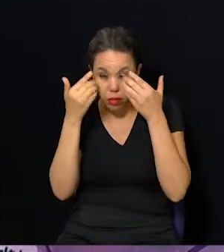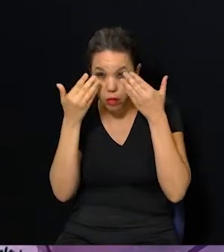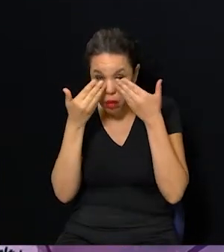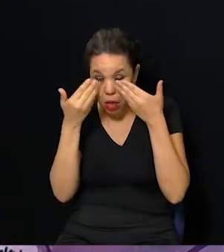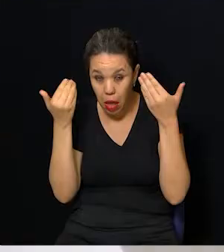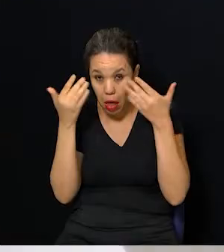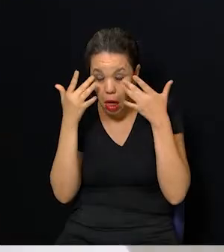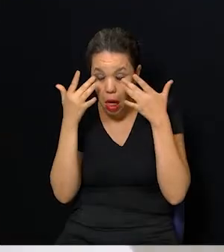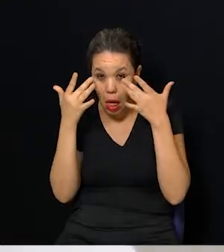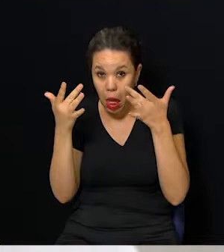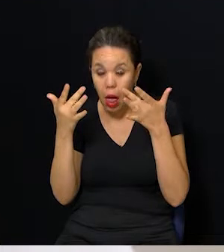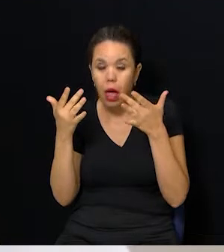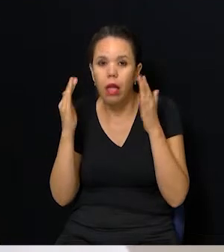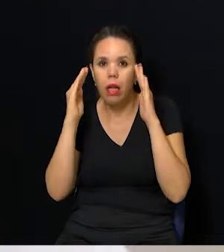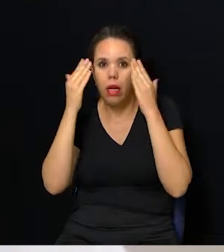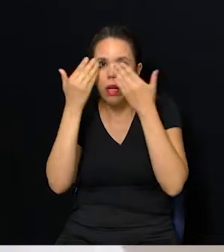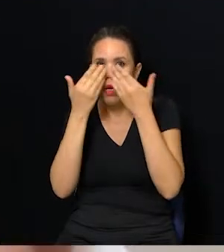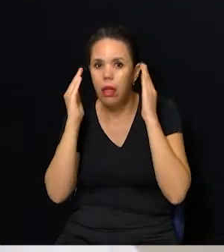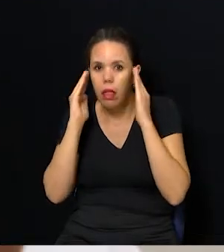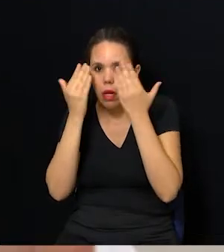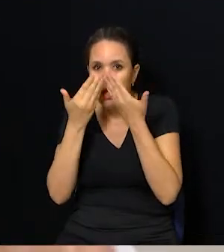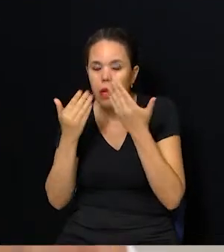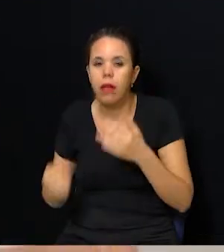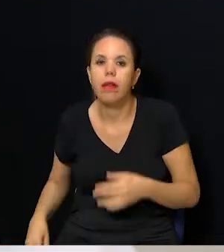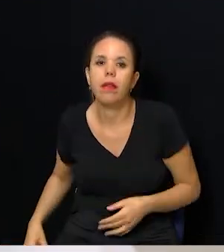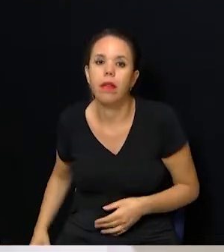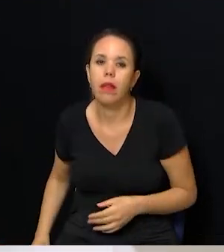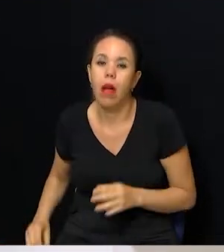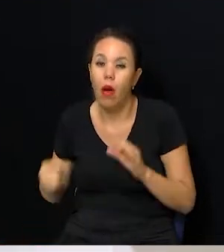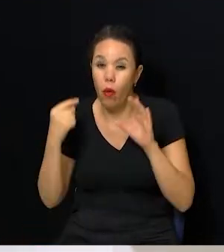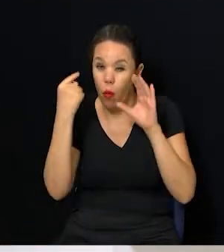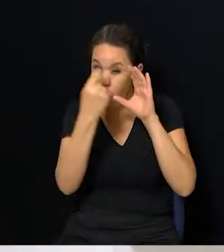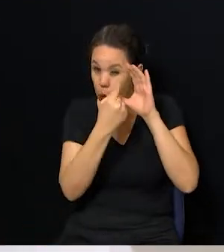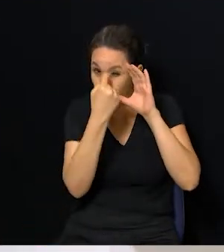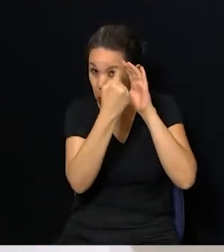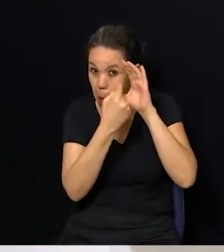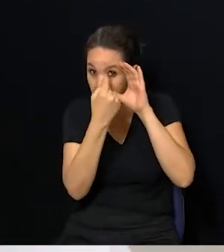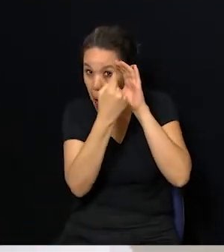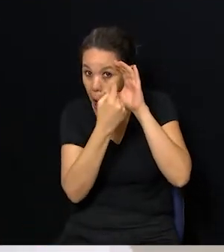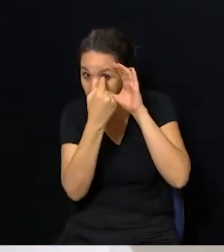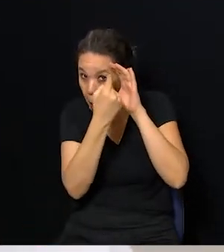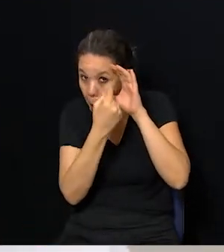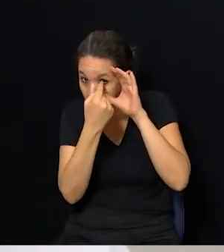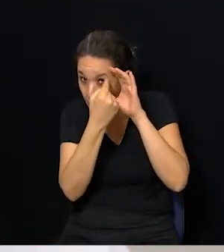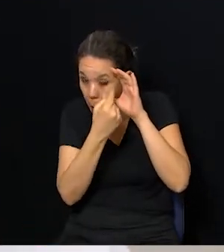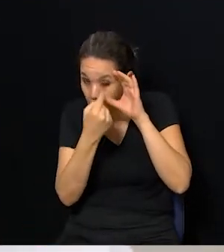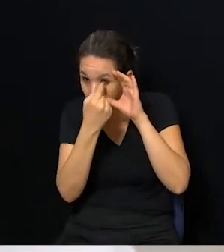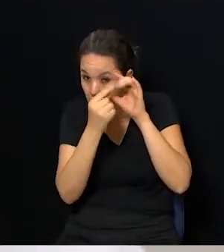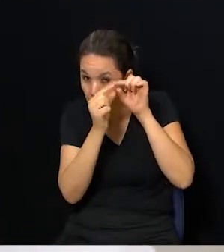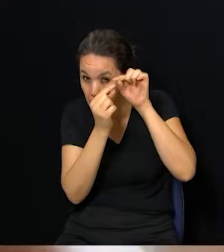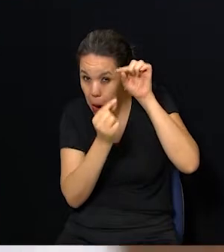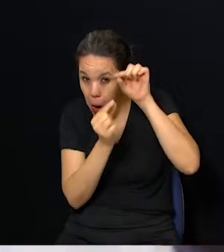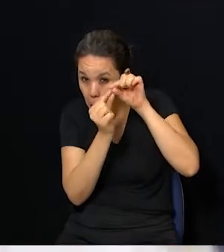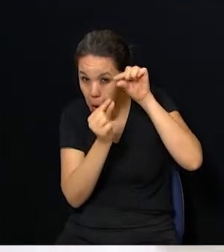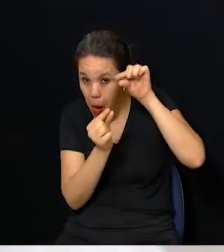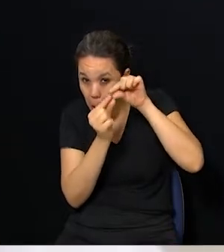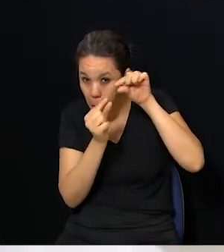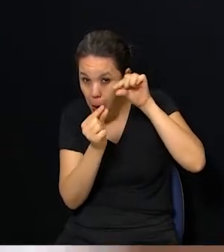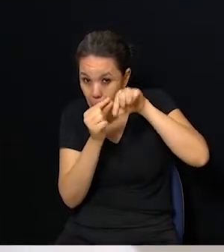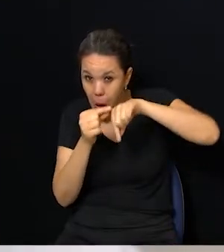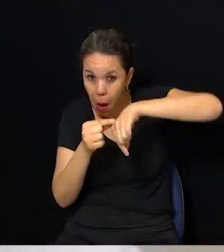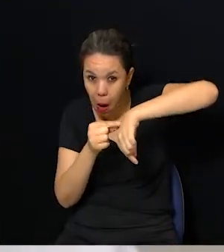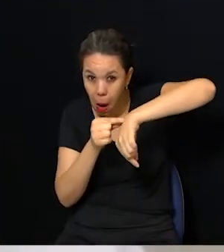retina nada mais é do que o fundo do nosso olho, que é composto pelo nervo óptico, que vem